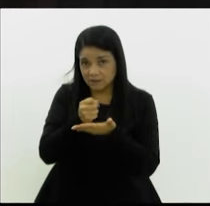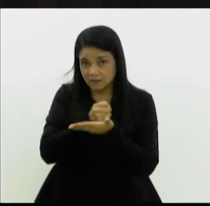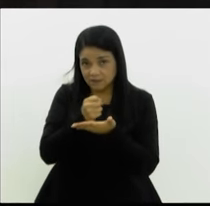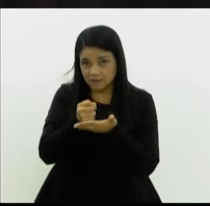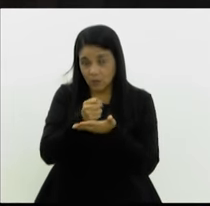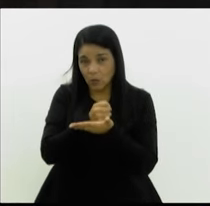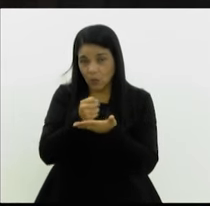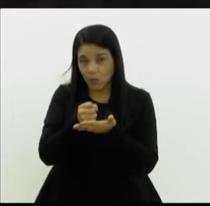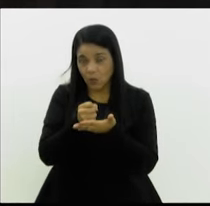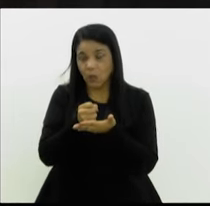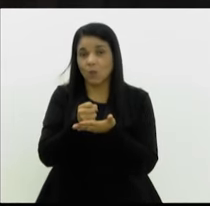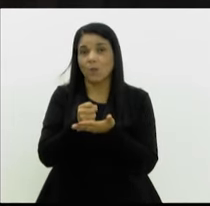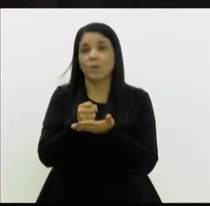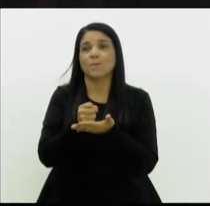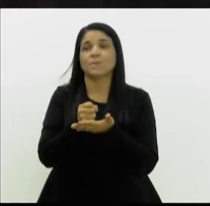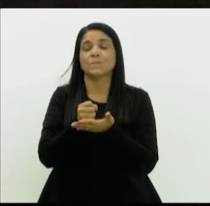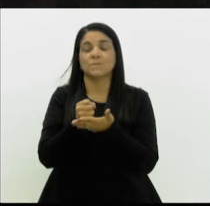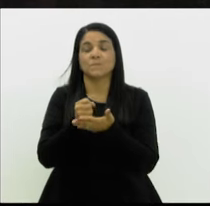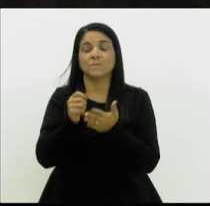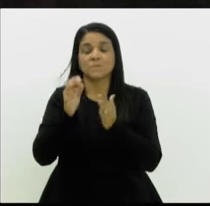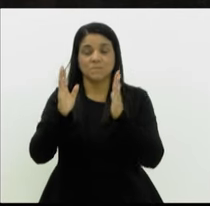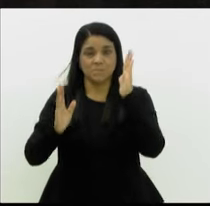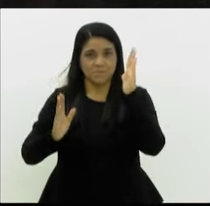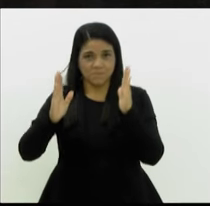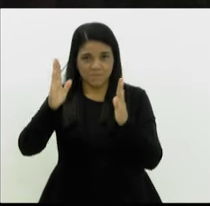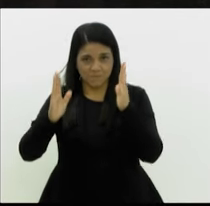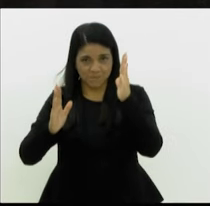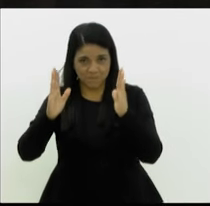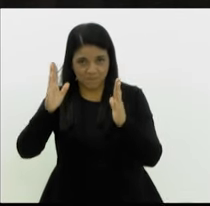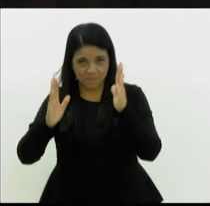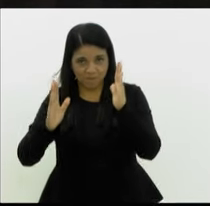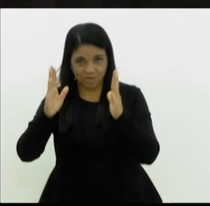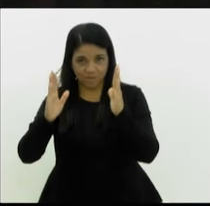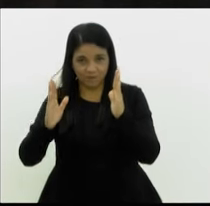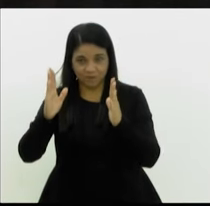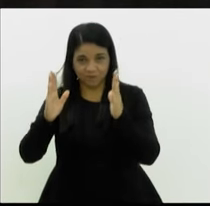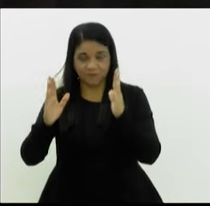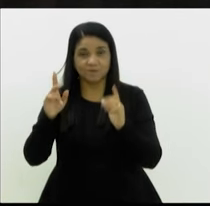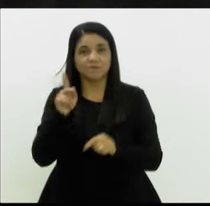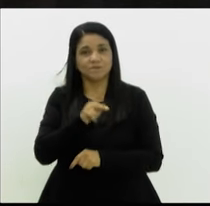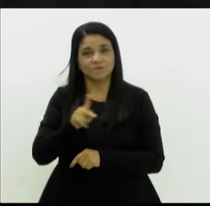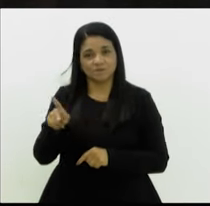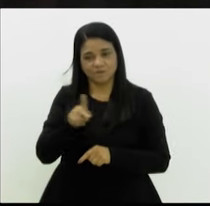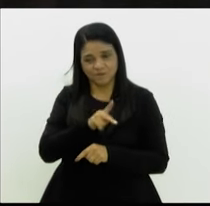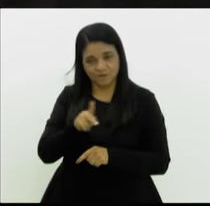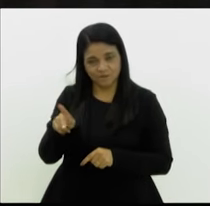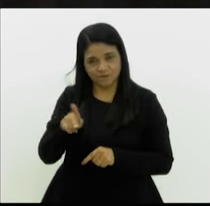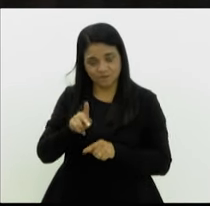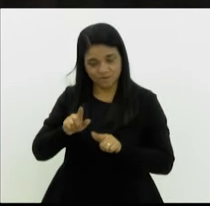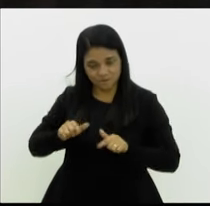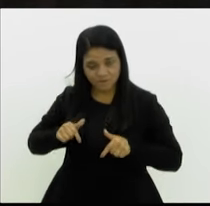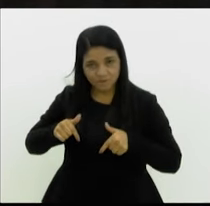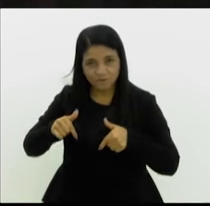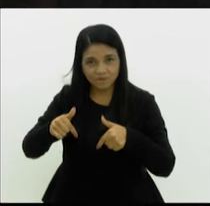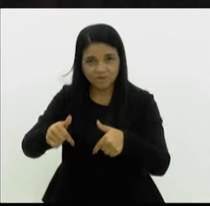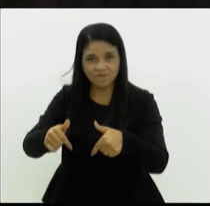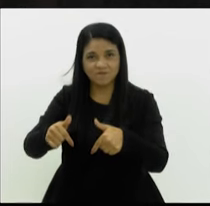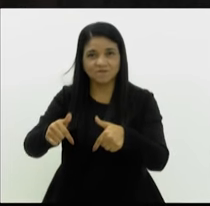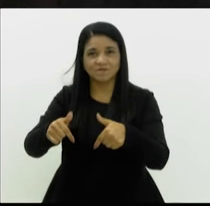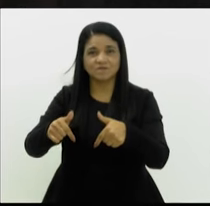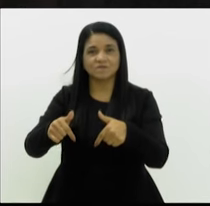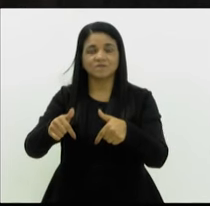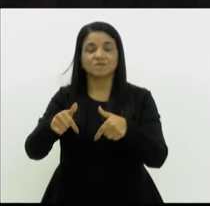por tempo determinado para o exercício do magistério,